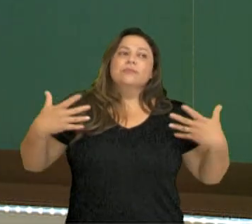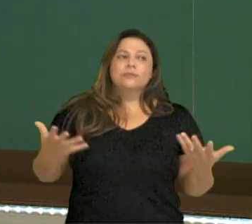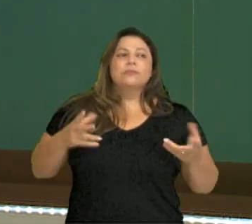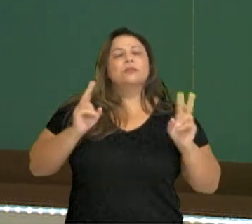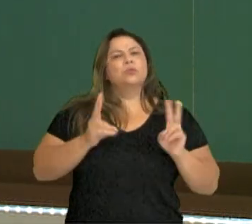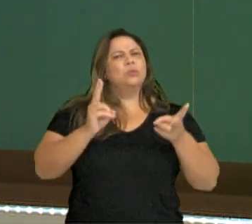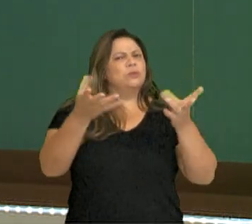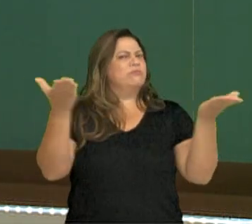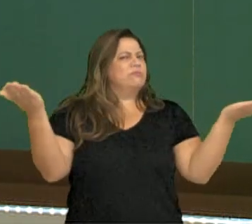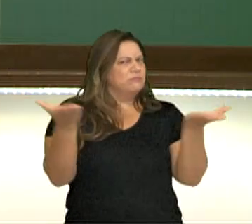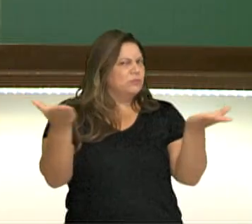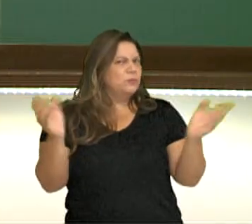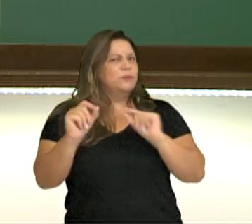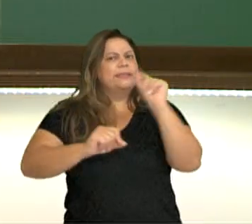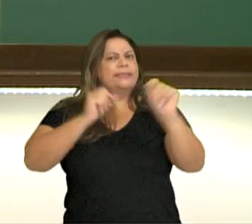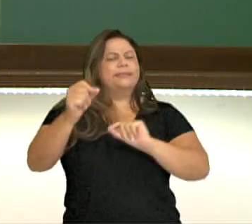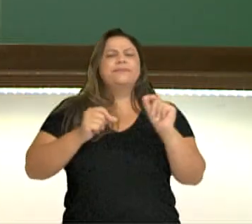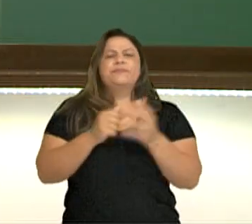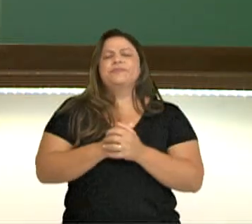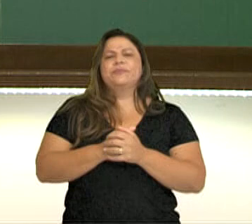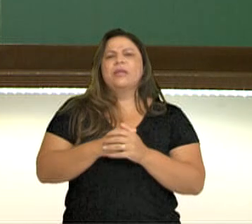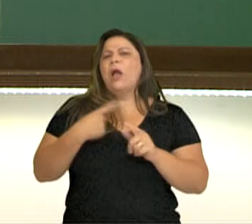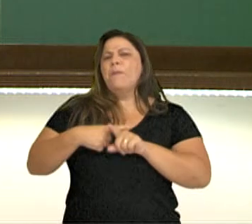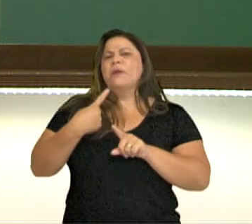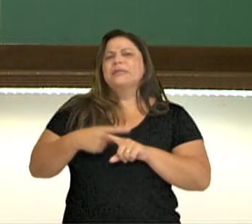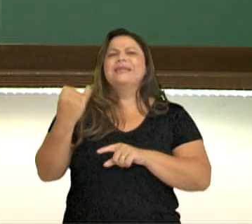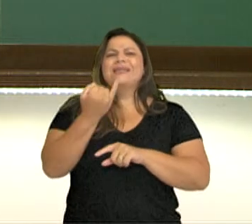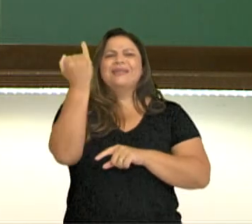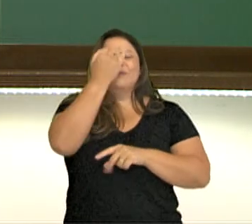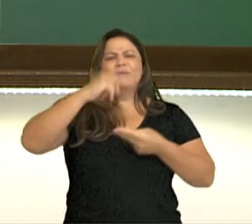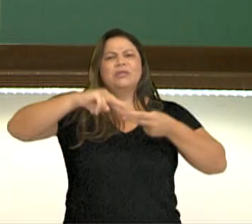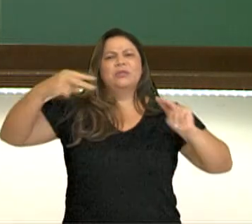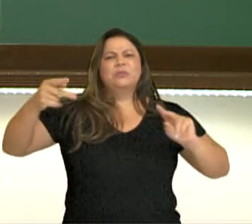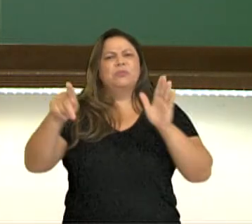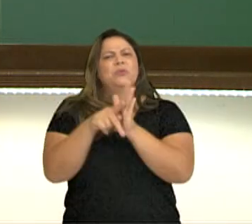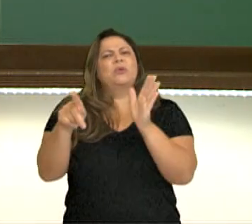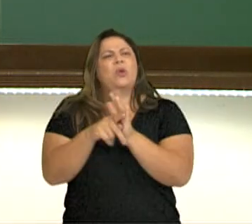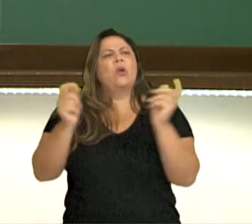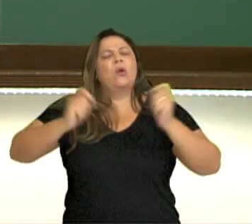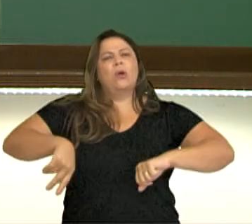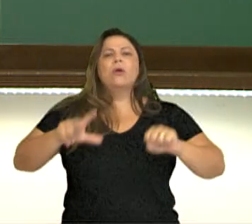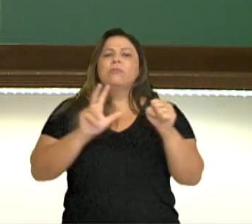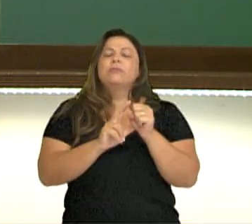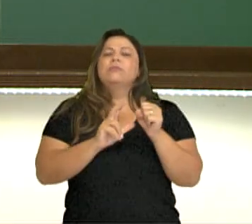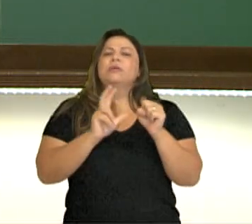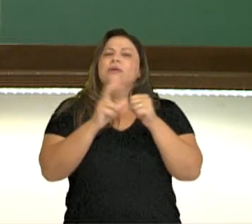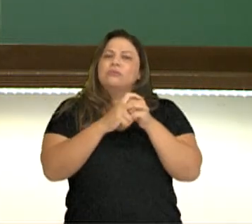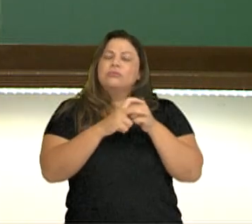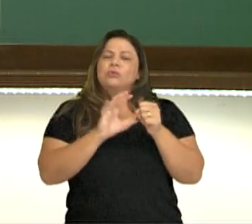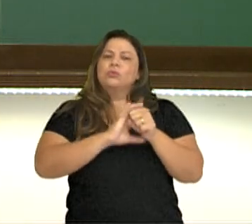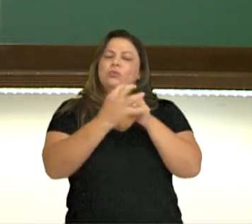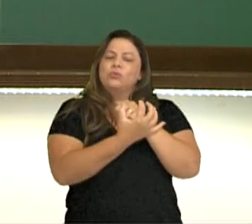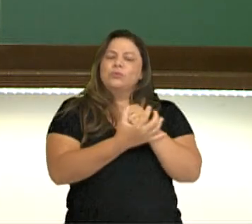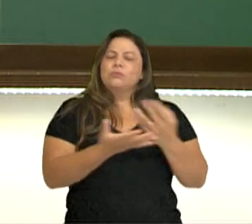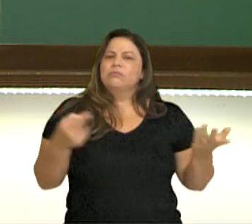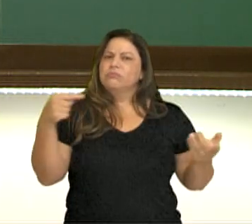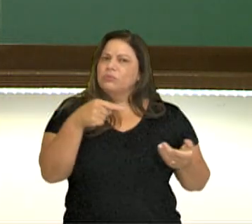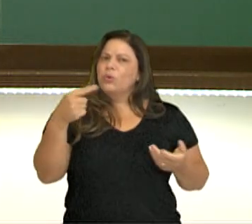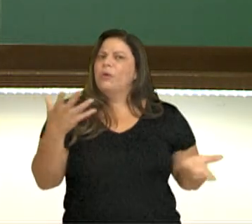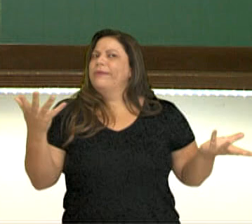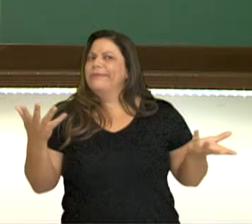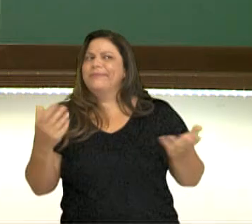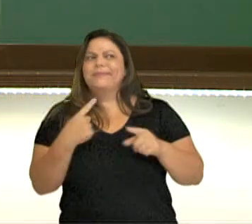gente. Genética do coronavírus. Por que é importante saber a genética do vírus? Para várias coisas. Entre elas, para a